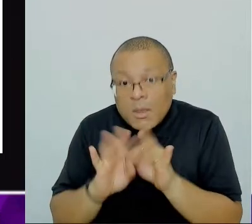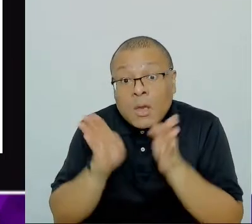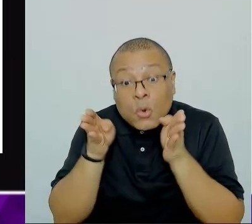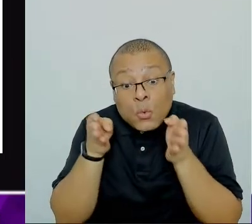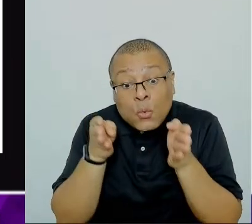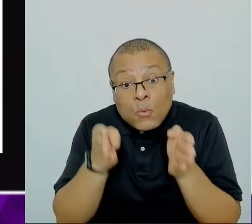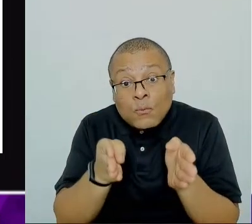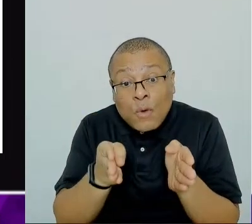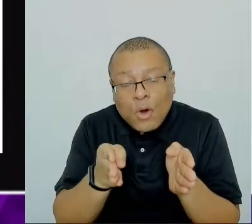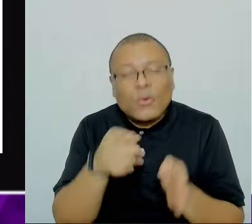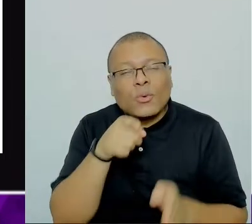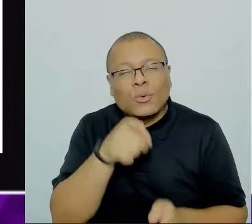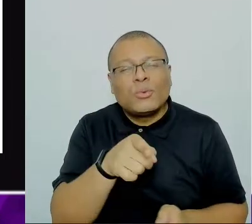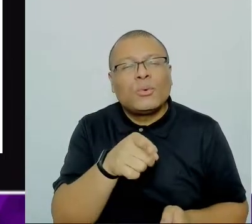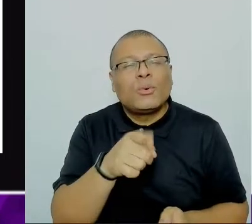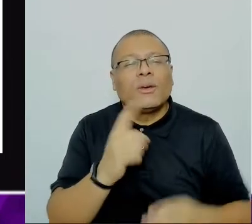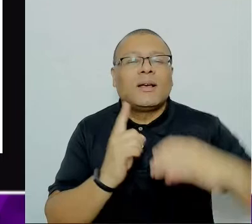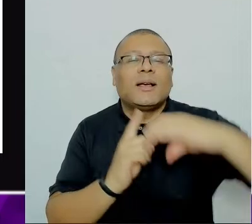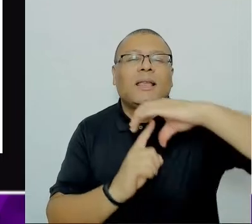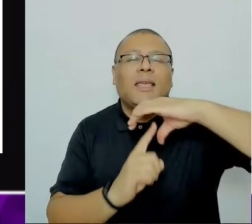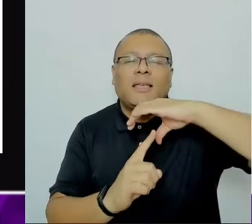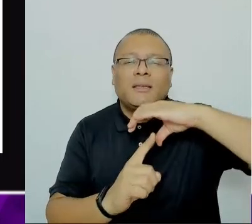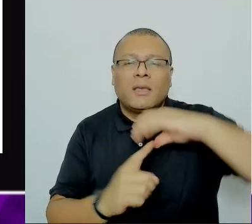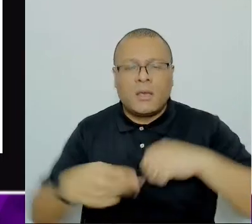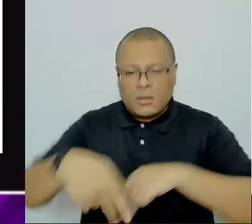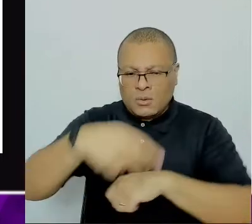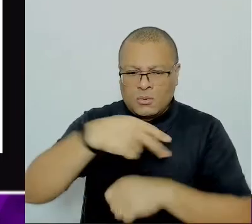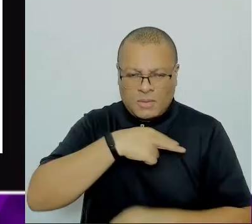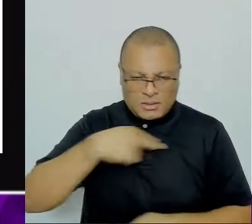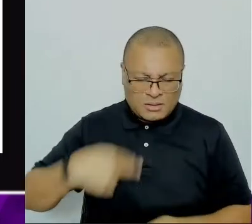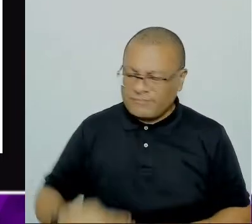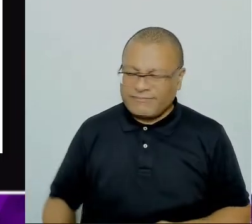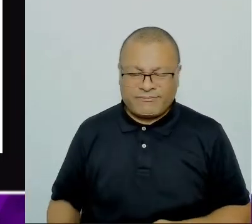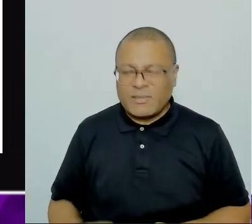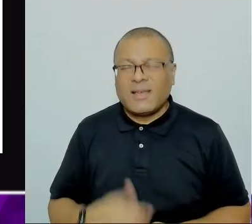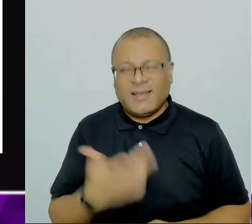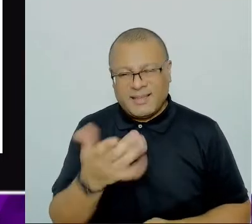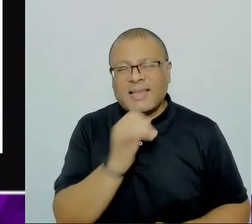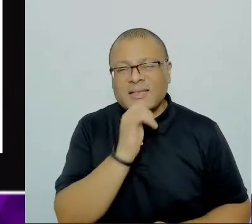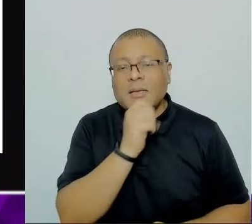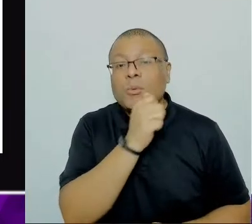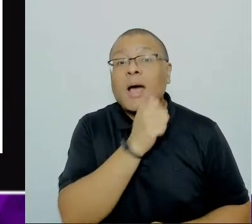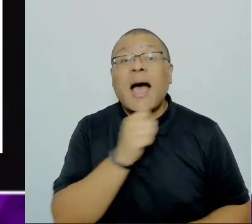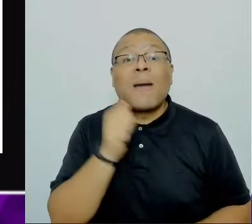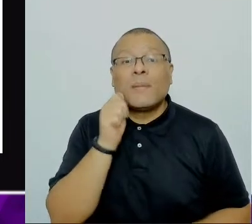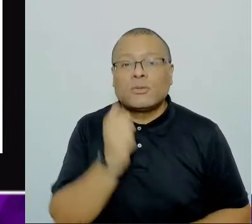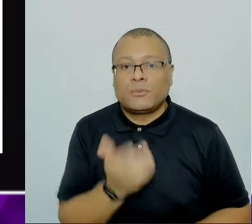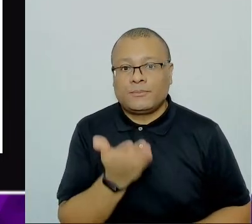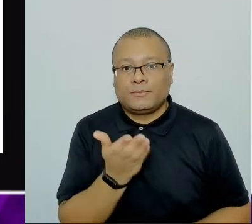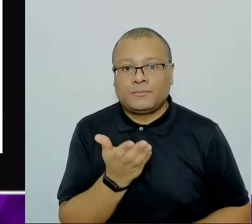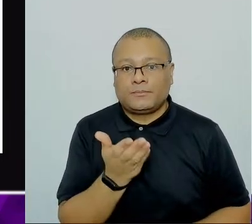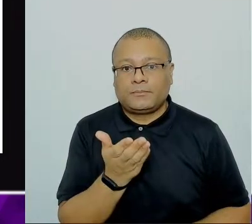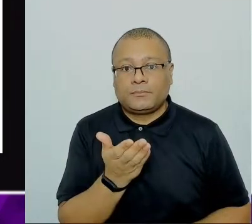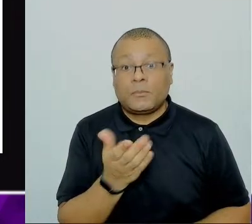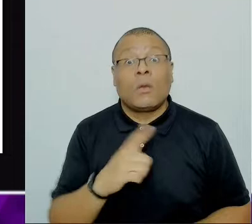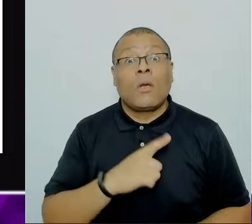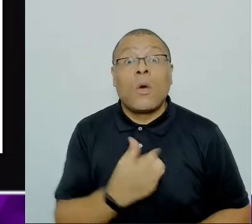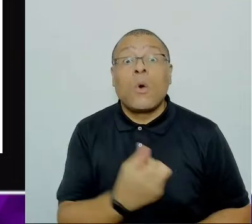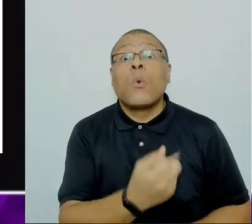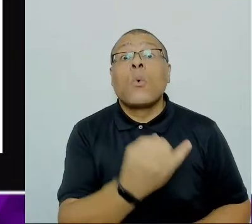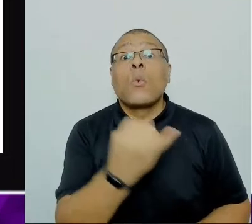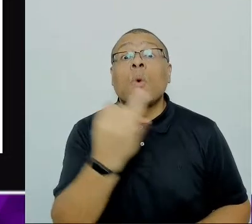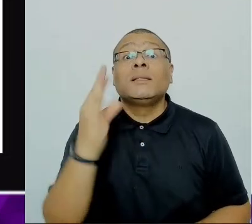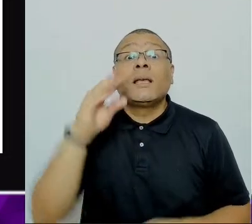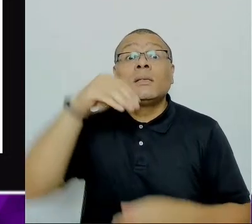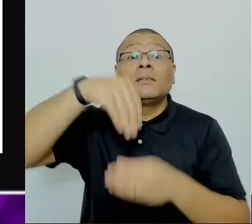nessa plataforma. E não é só na China, né? Na Amazon, como eu já dei esse exemplo aqui para vocês, acontece isso. Olha quanta coisa que a